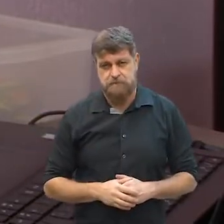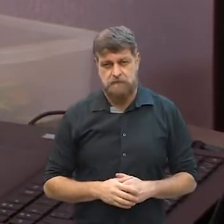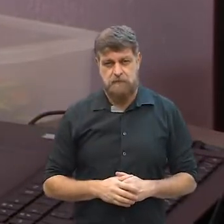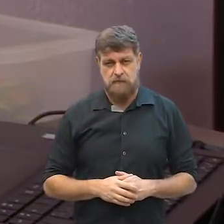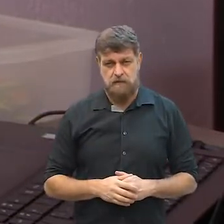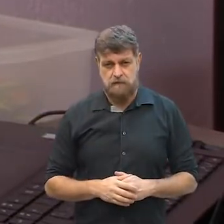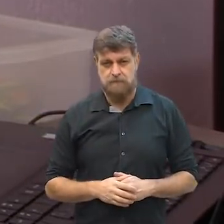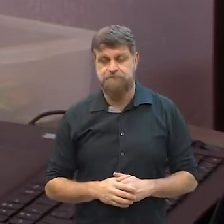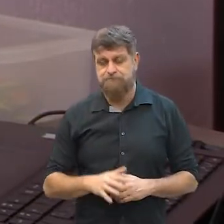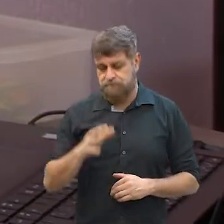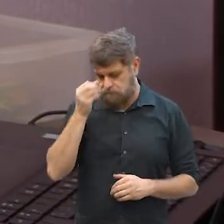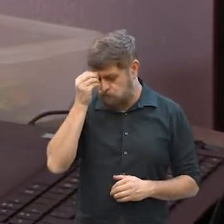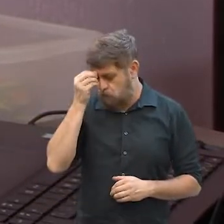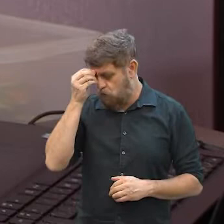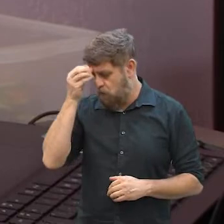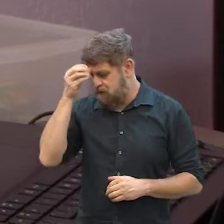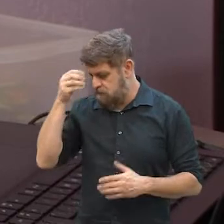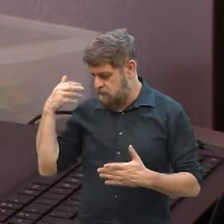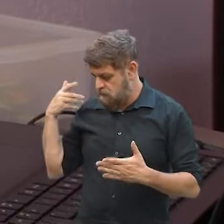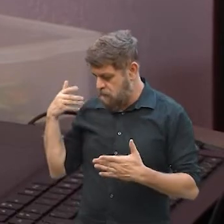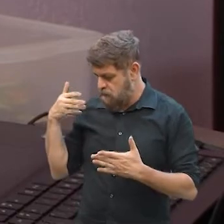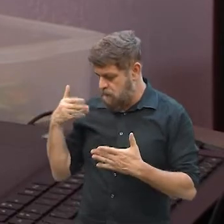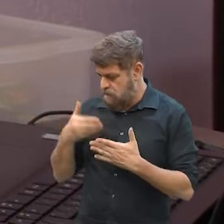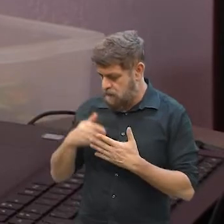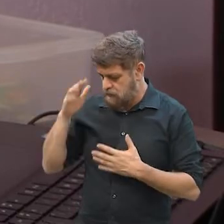esse conhecimento adquirido.